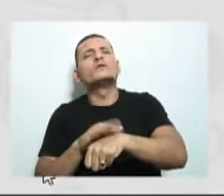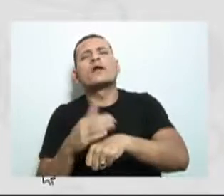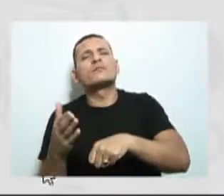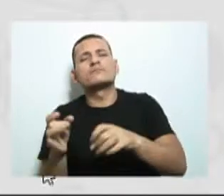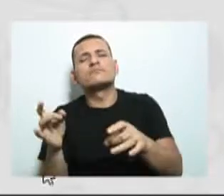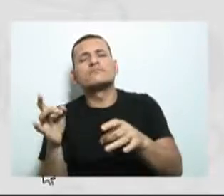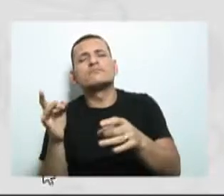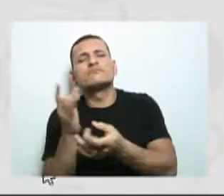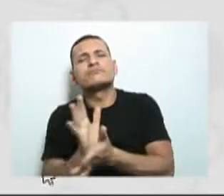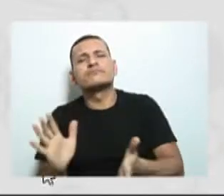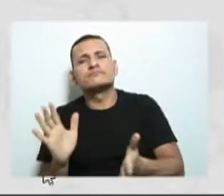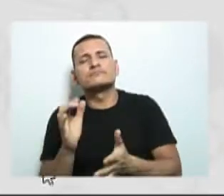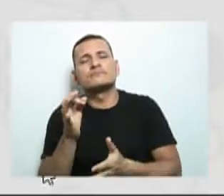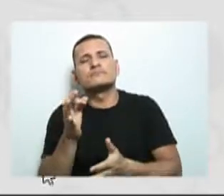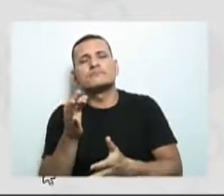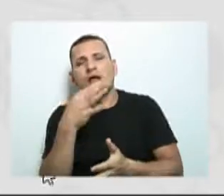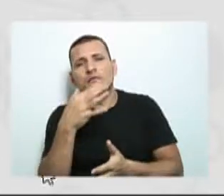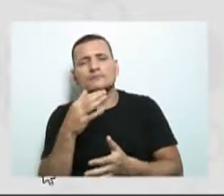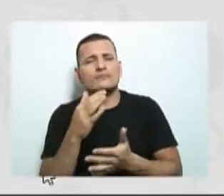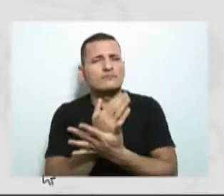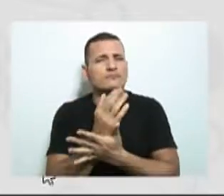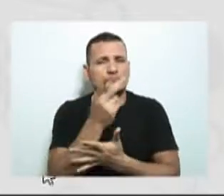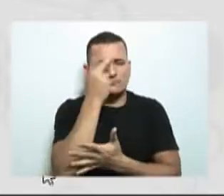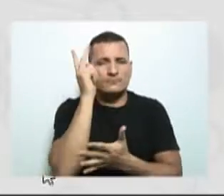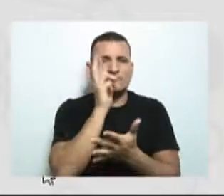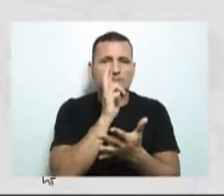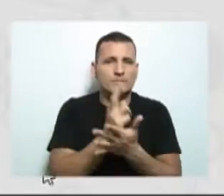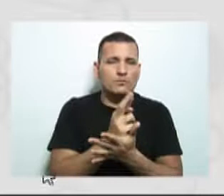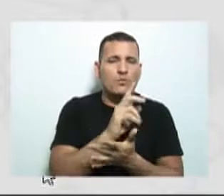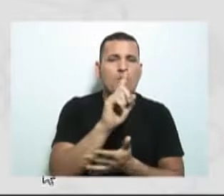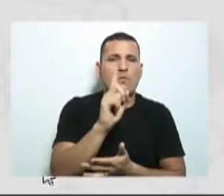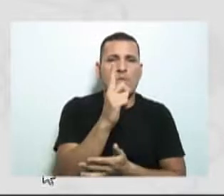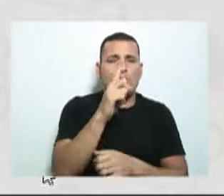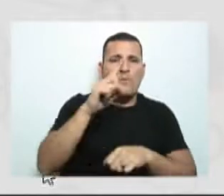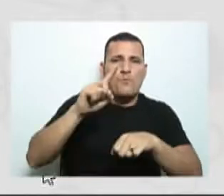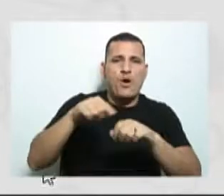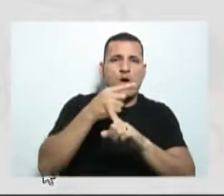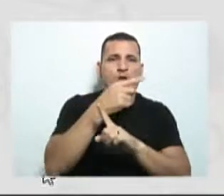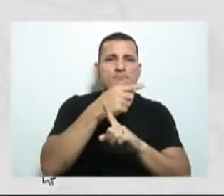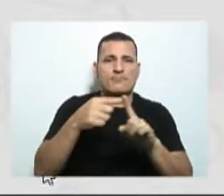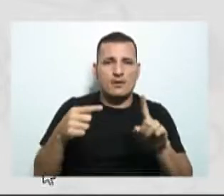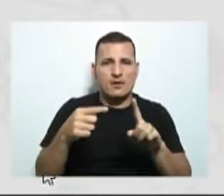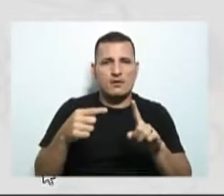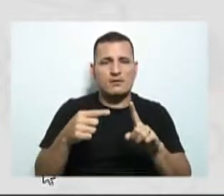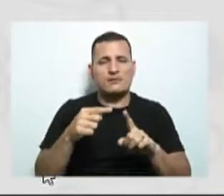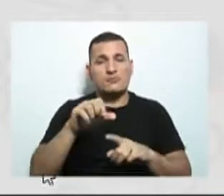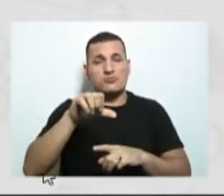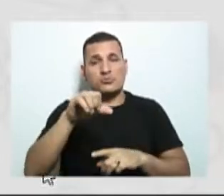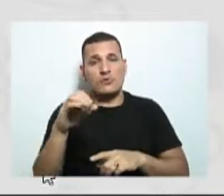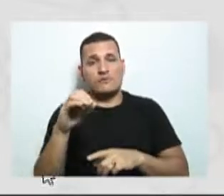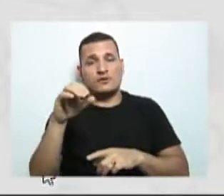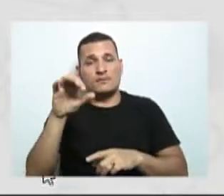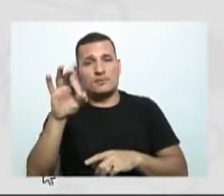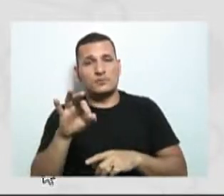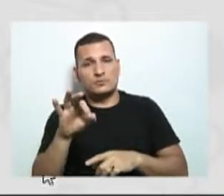falou 1h30, 90 minutos, não é mais nem 1h30 e nem 90 minutos, são 60 minutos ou